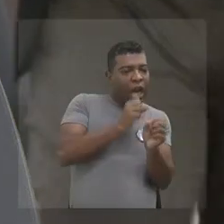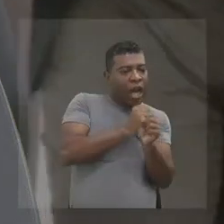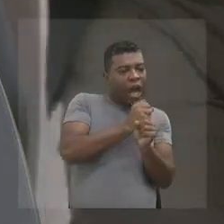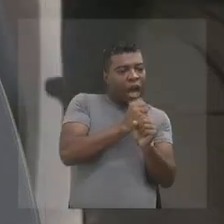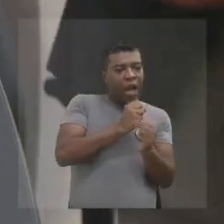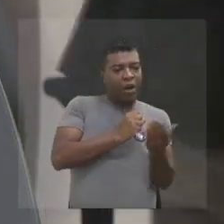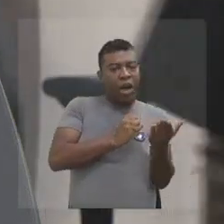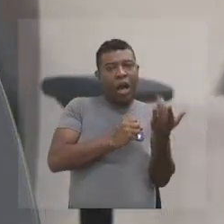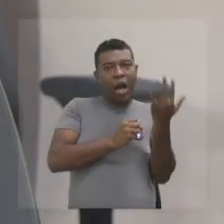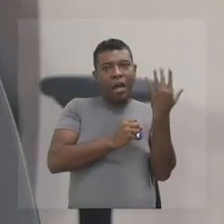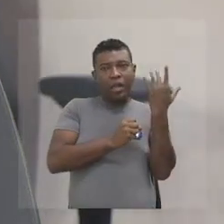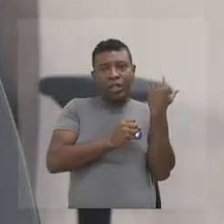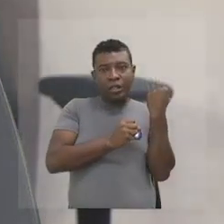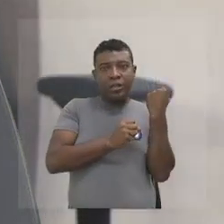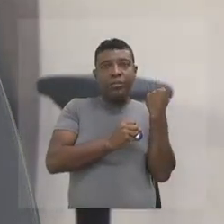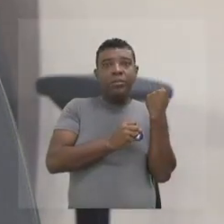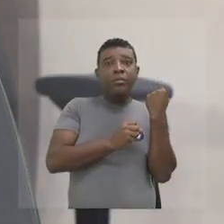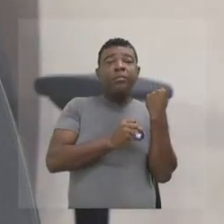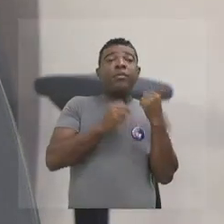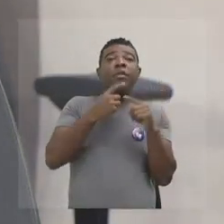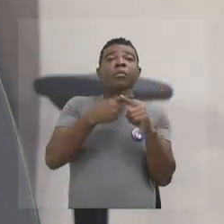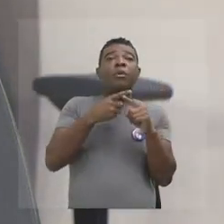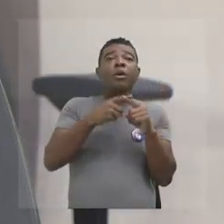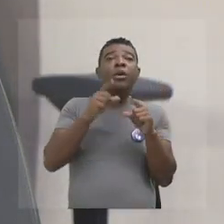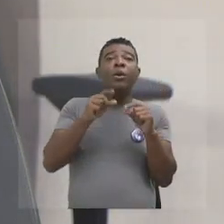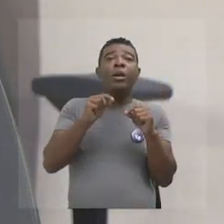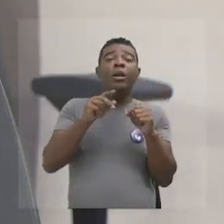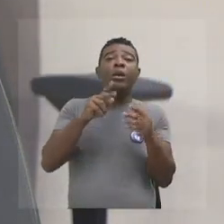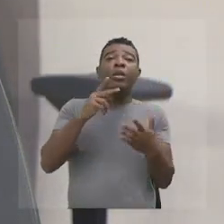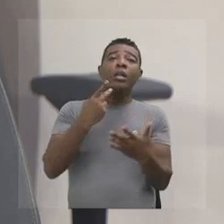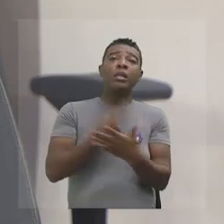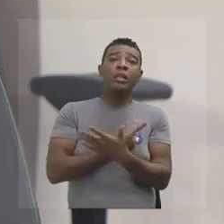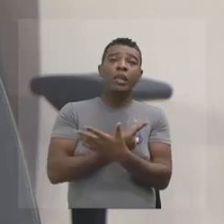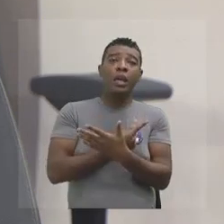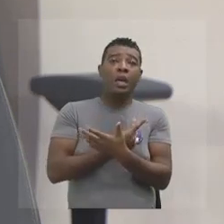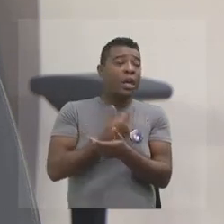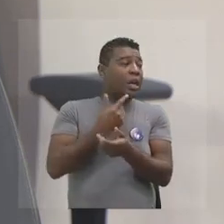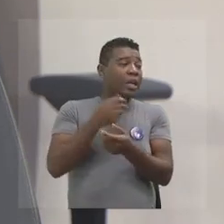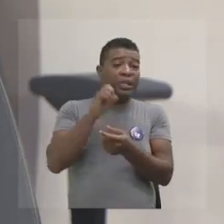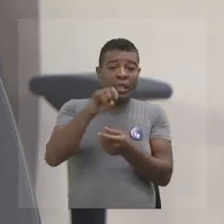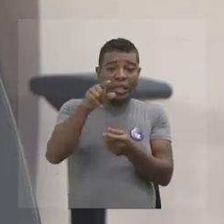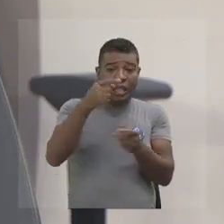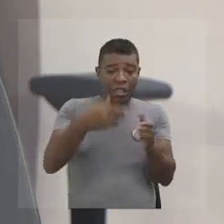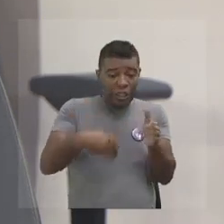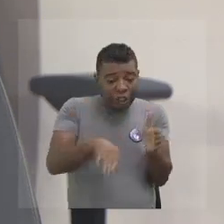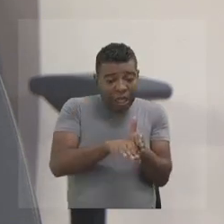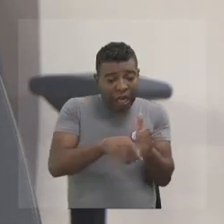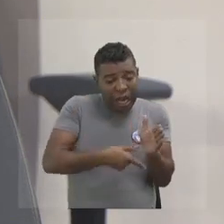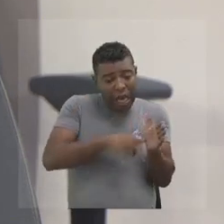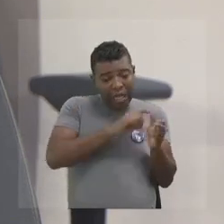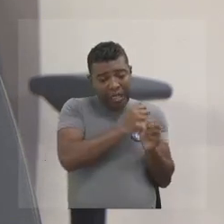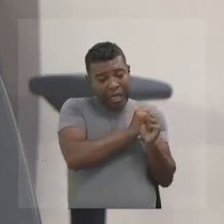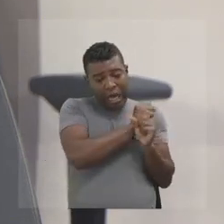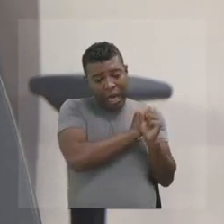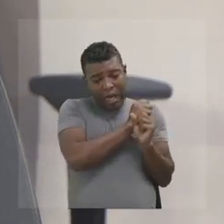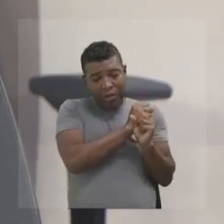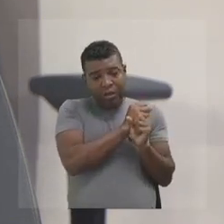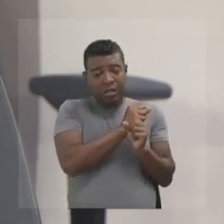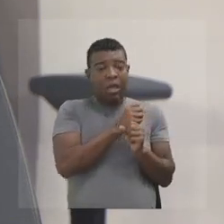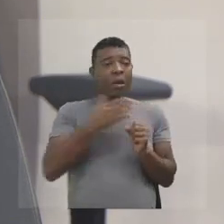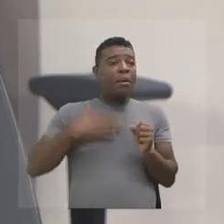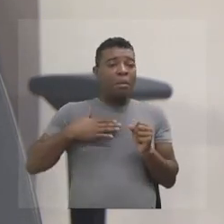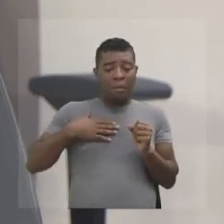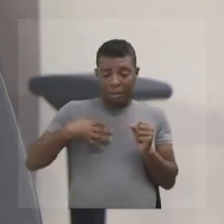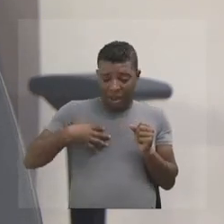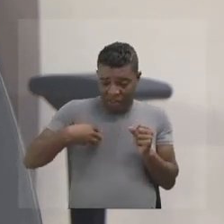a filha no lombo do cavalo para buscar água longe um dia o cavalo se assustou a menina caiu e perdeu o pé Então esse é o trabalho que tem